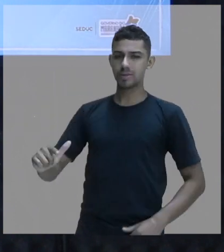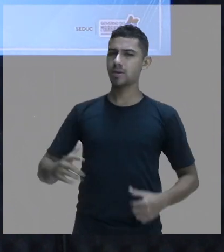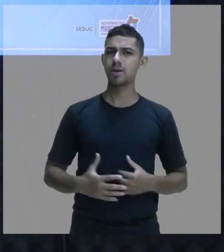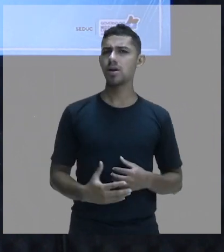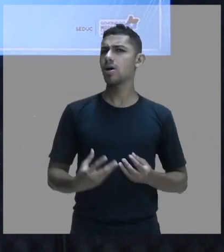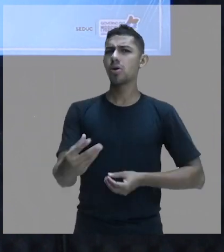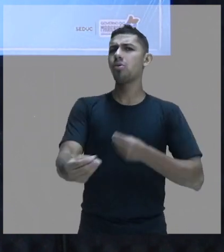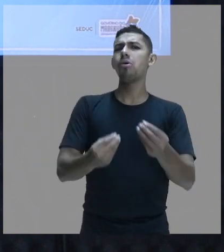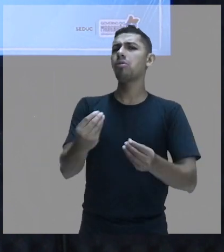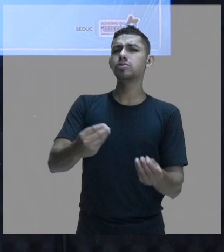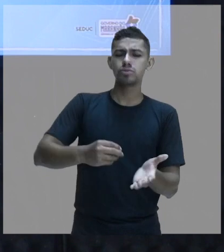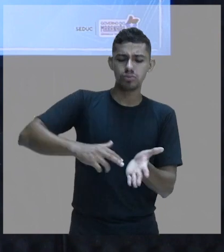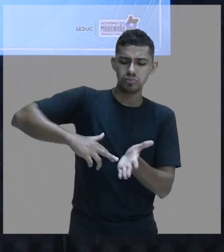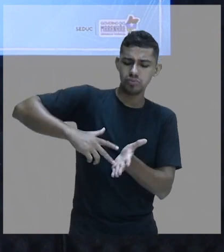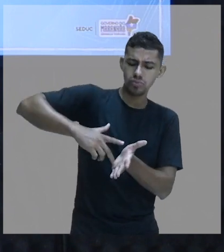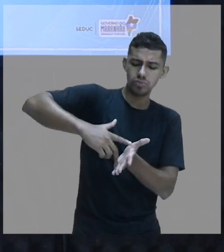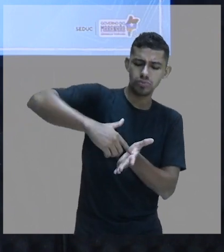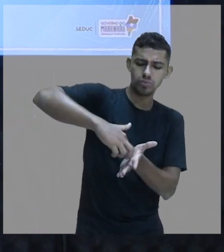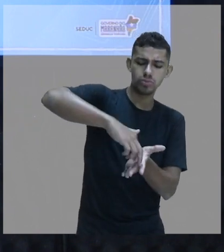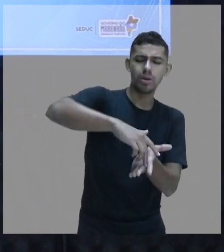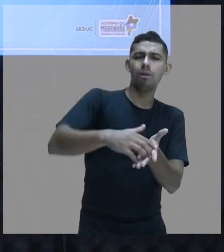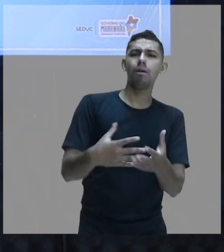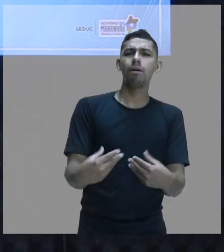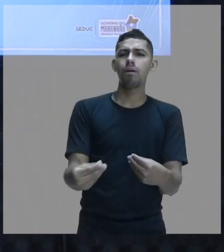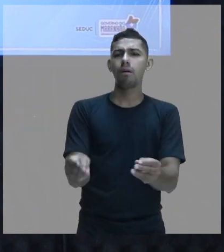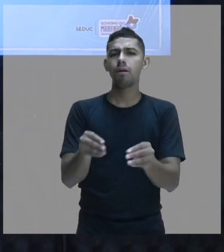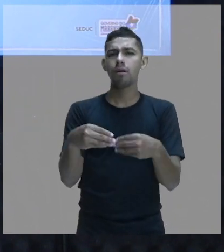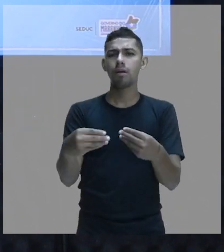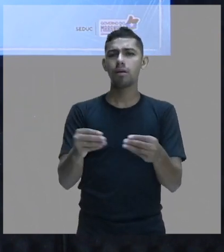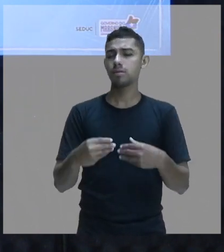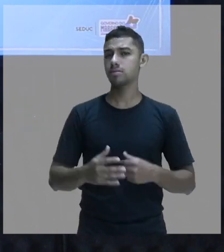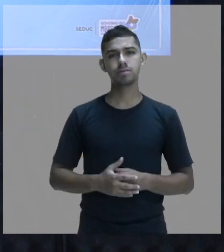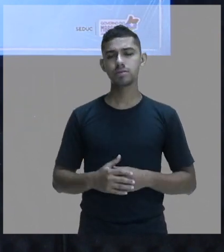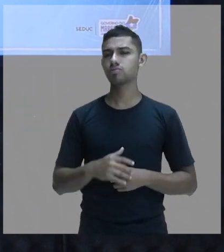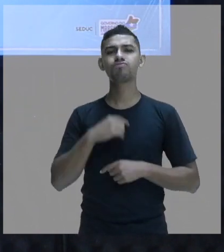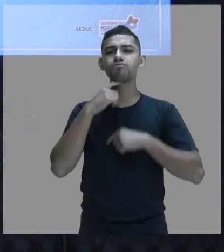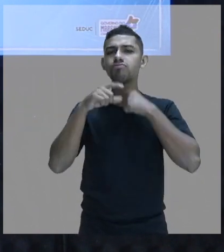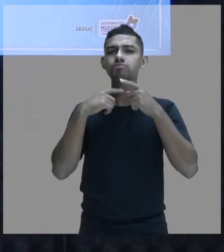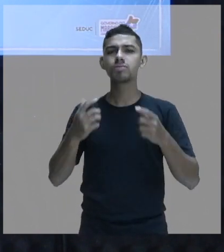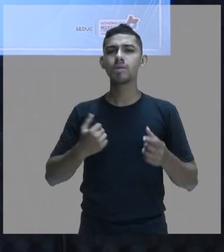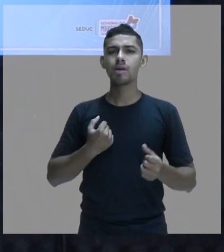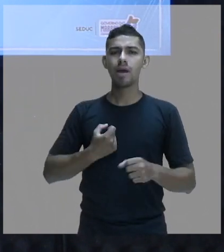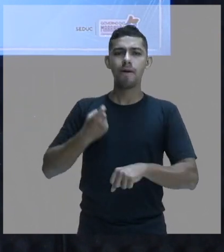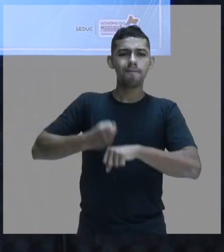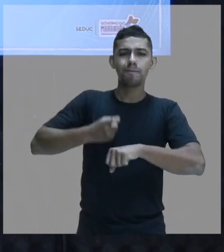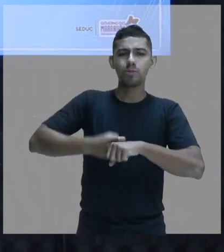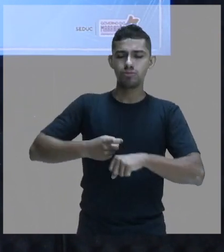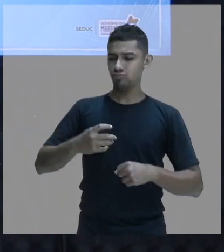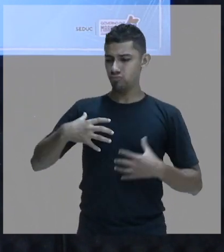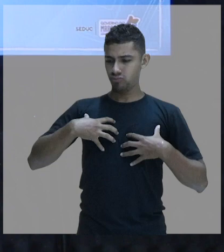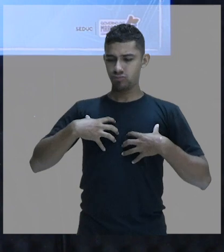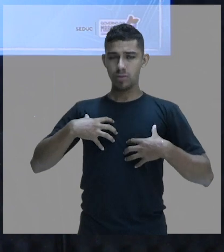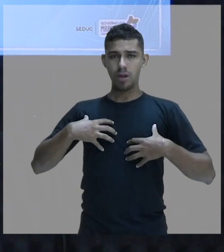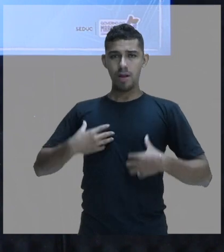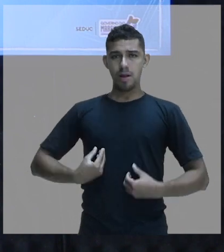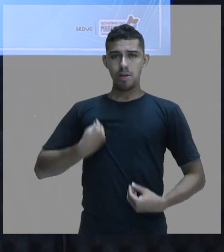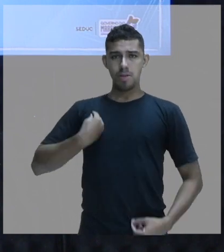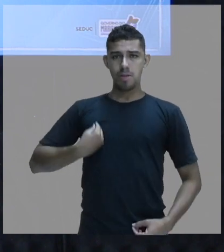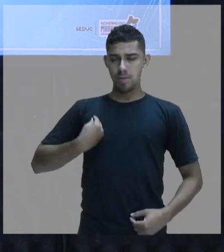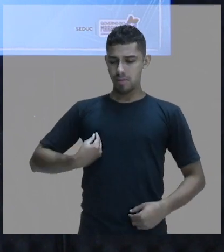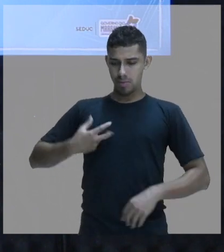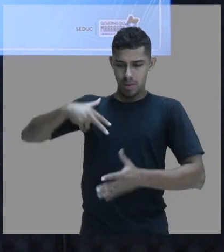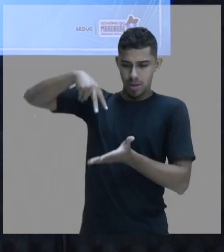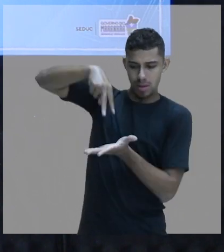Nós não teríamos, apenas com tecidos moles, nós teríamos uma estrutura que não teríamos uma certa sustentação.